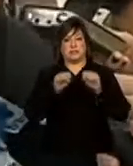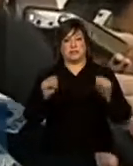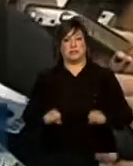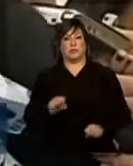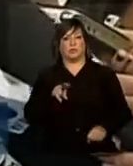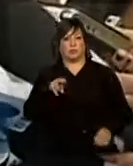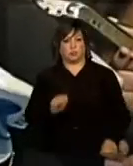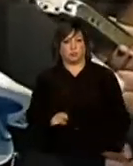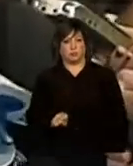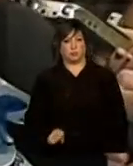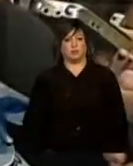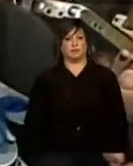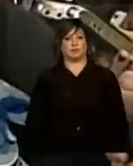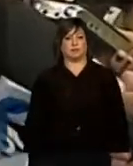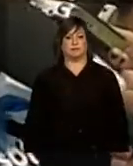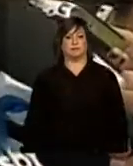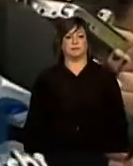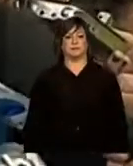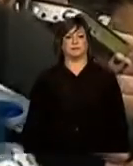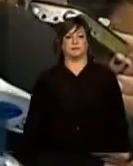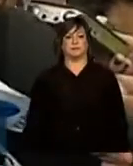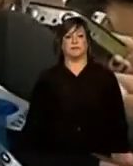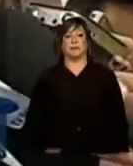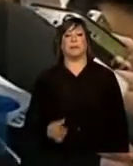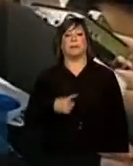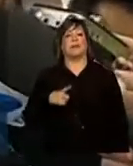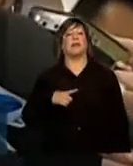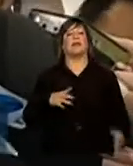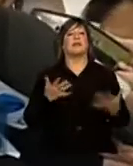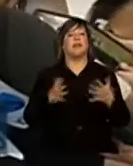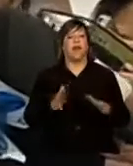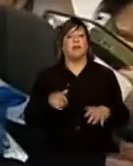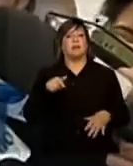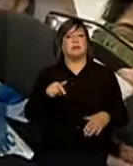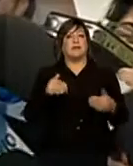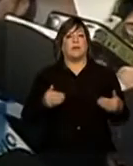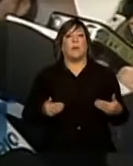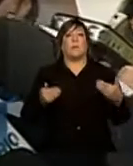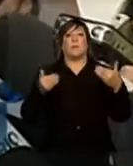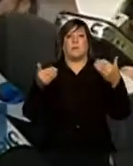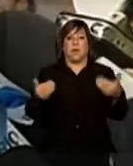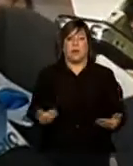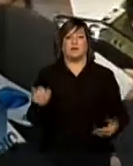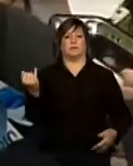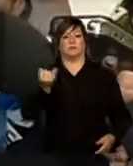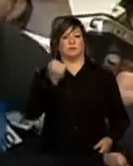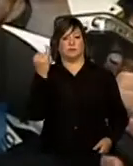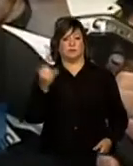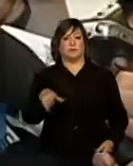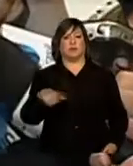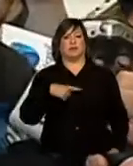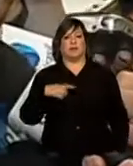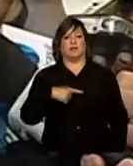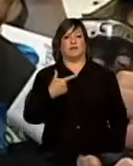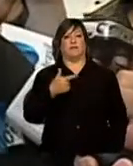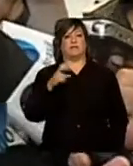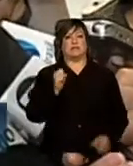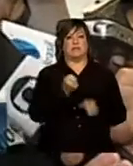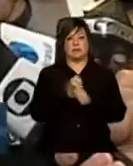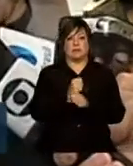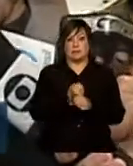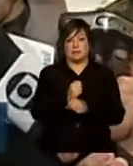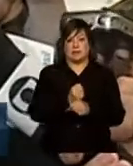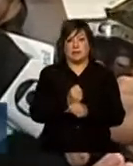Único de Saúde. Talvez seja o passo mais corajoso já dado nesses 25 anos de história do Sistema Único de